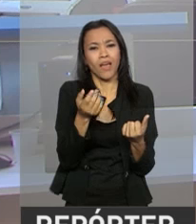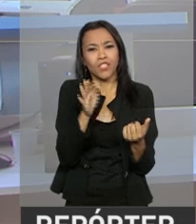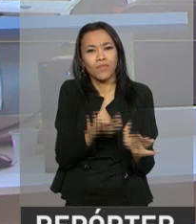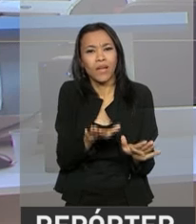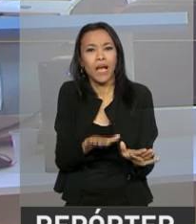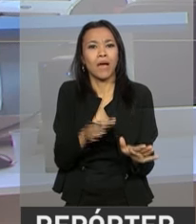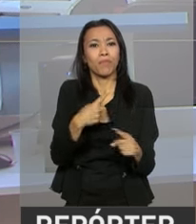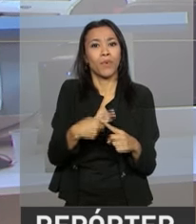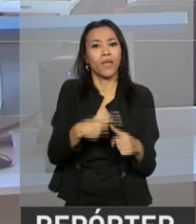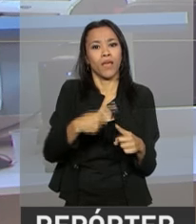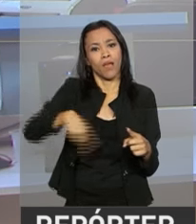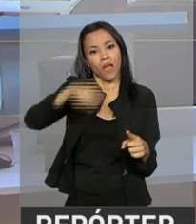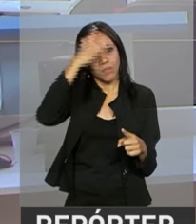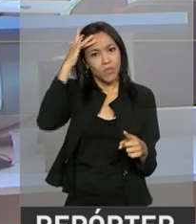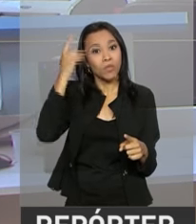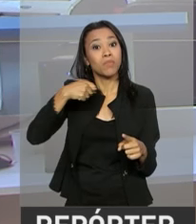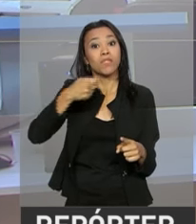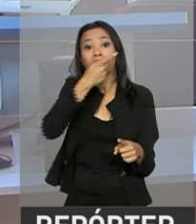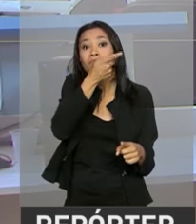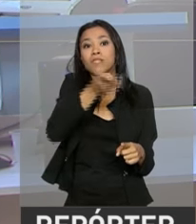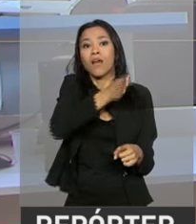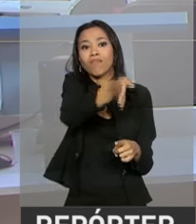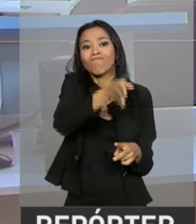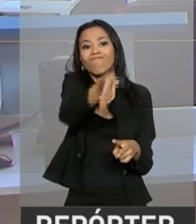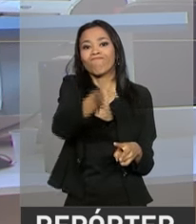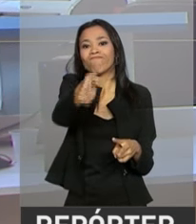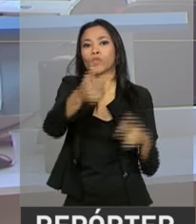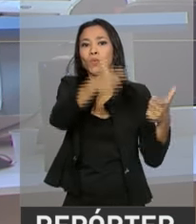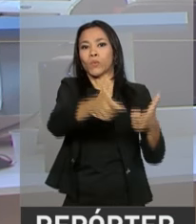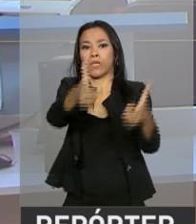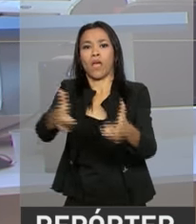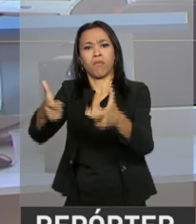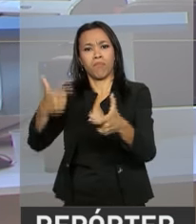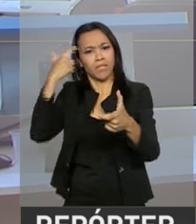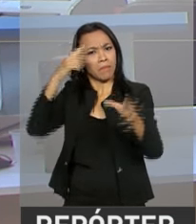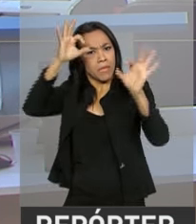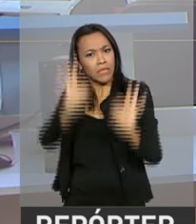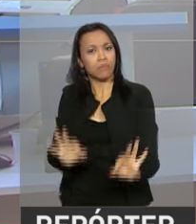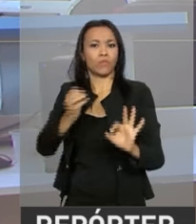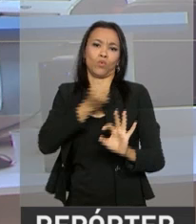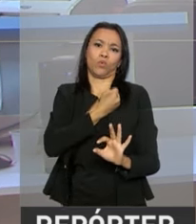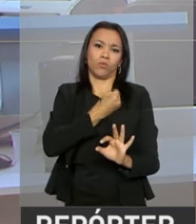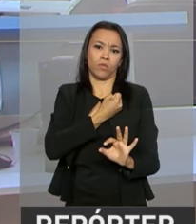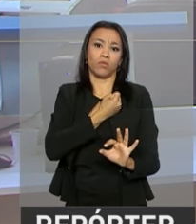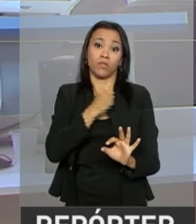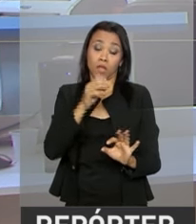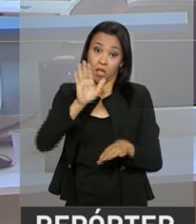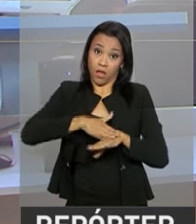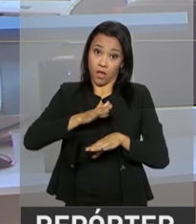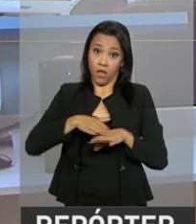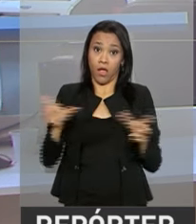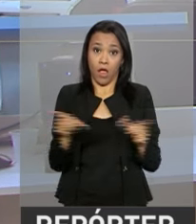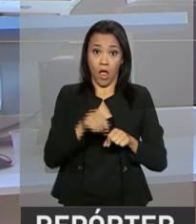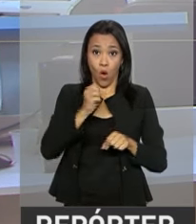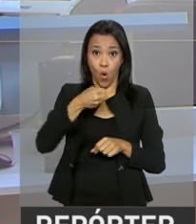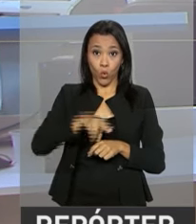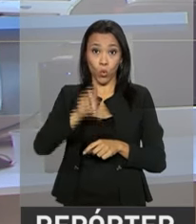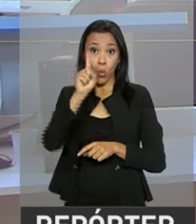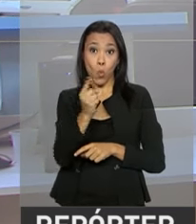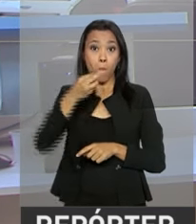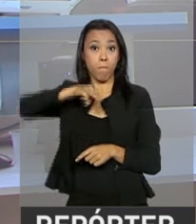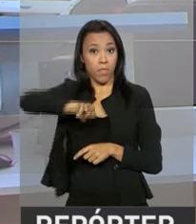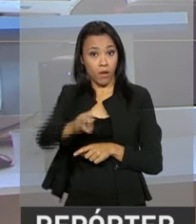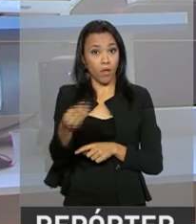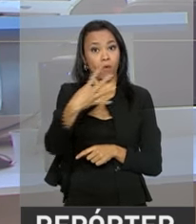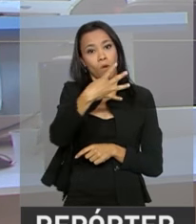porque as autoridades precisam visitar as vilas para confirmar os números. De acordo com a ONU, 1.400.000